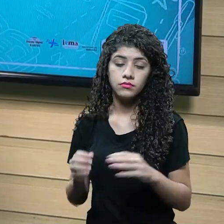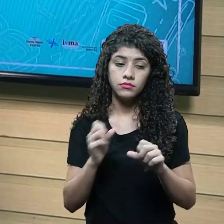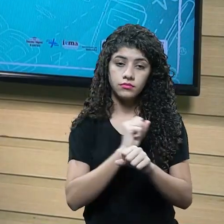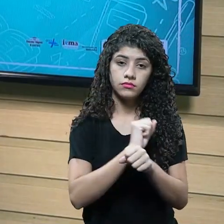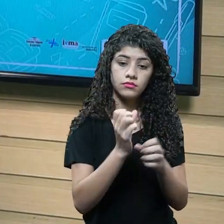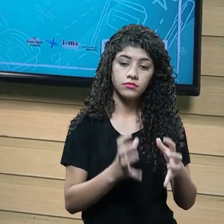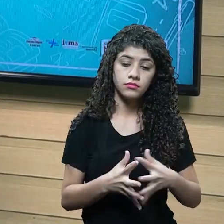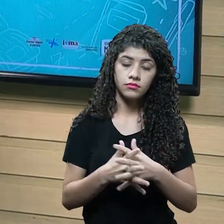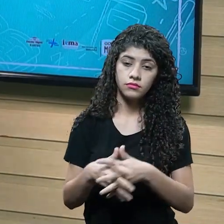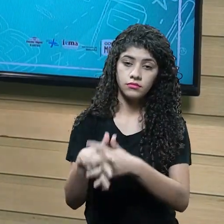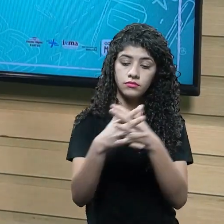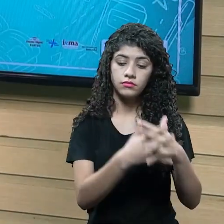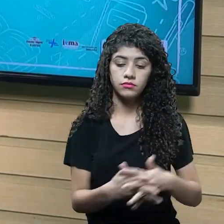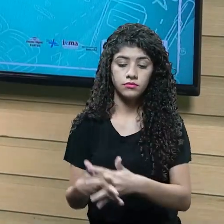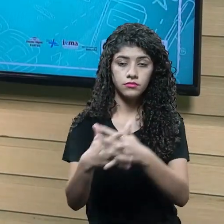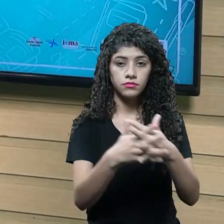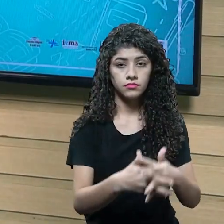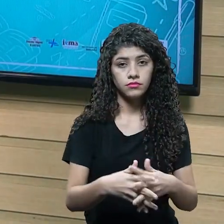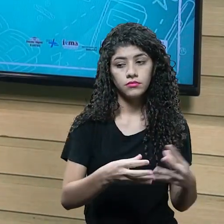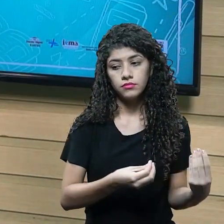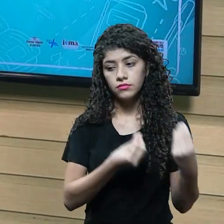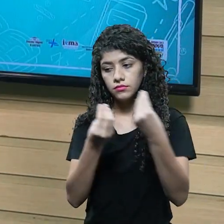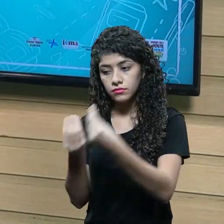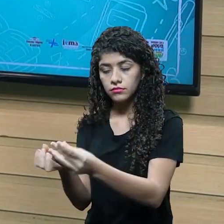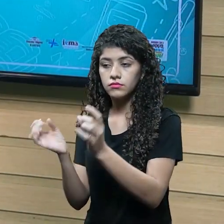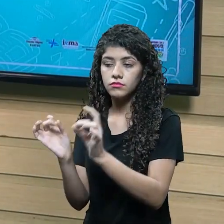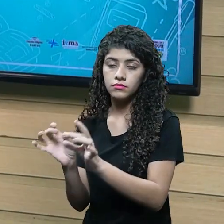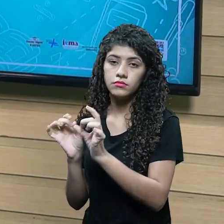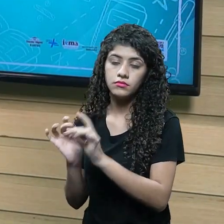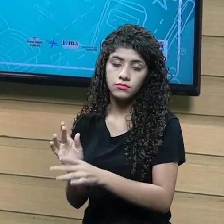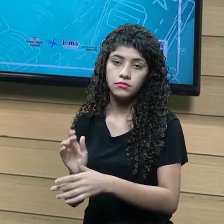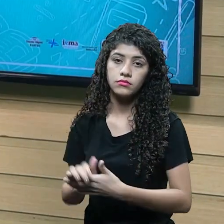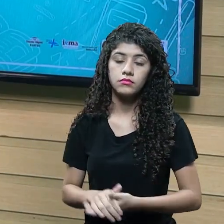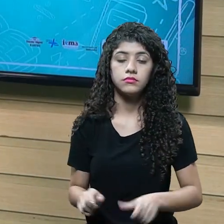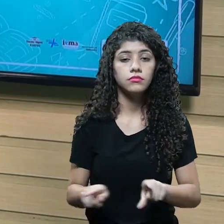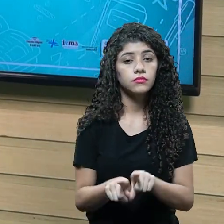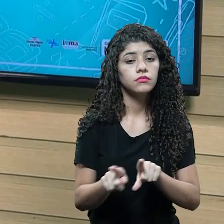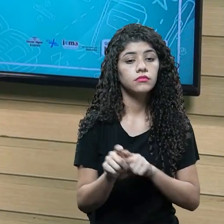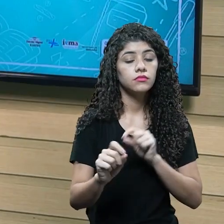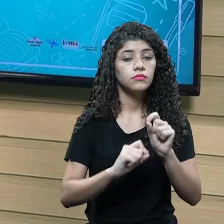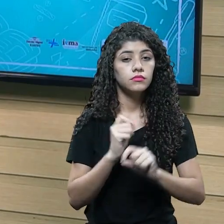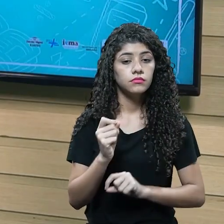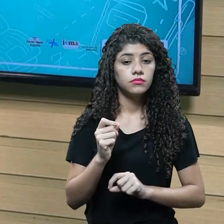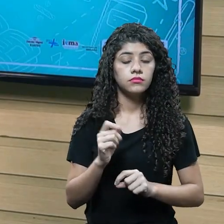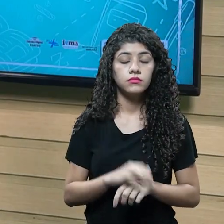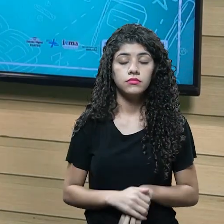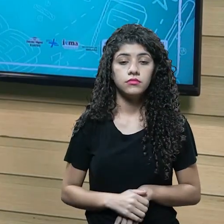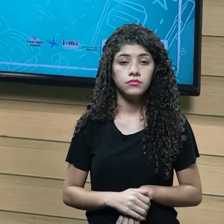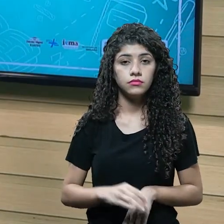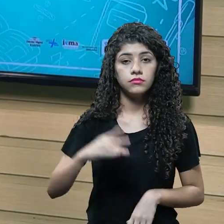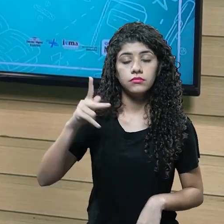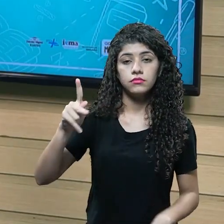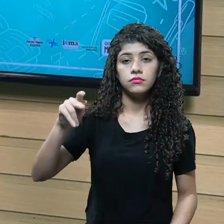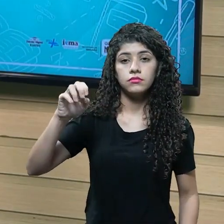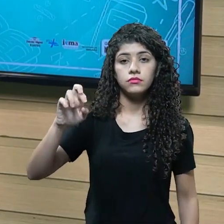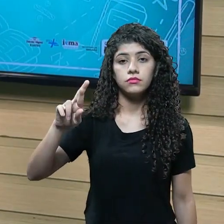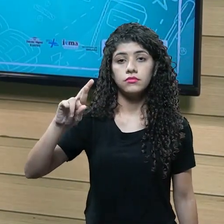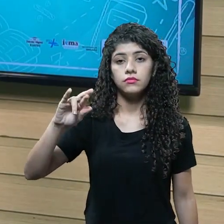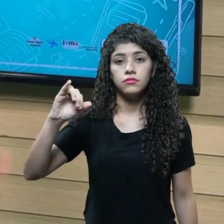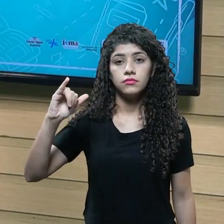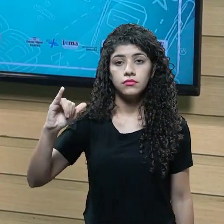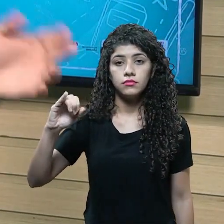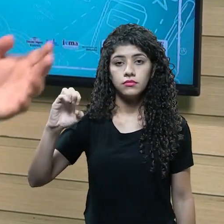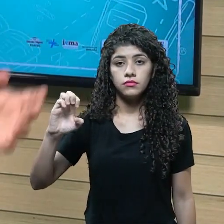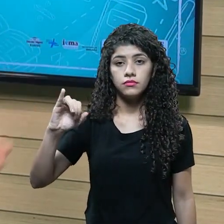vendendo, tá? Aqueles produtos. Os produtos também de perecíveis funcionam também muito assim, tá? Nós